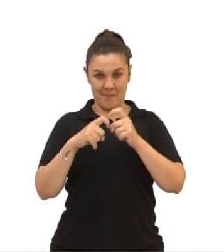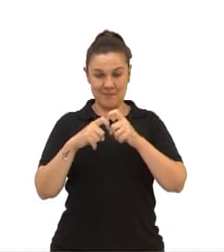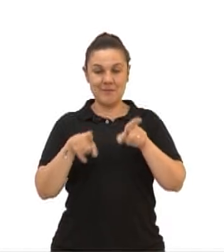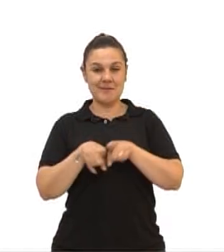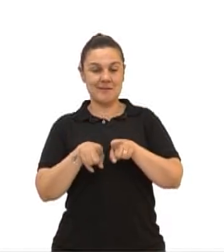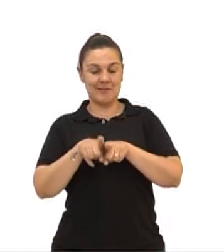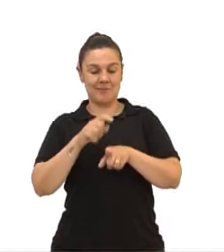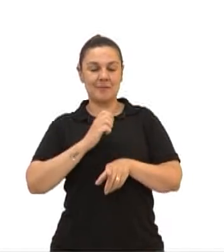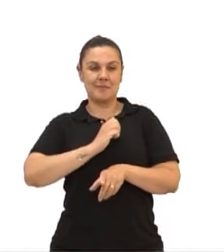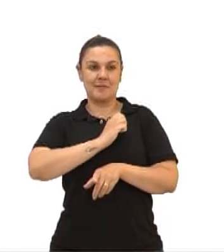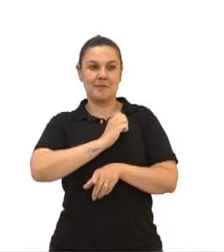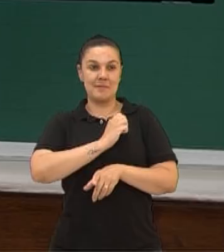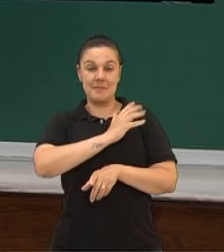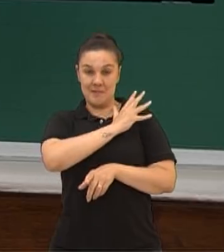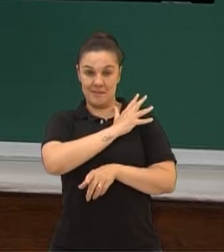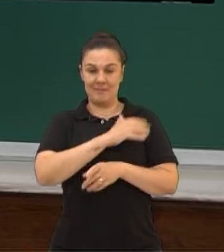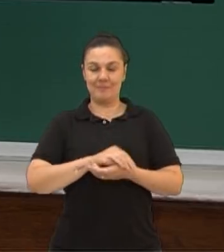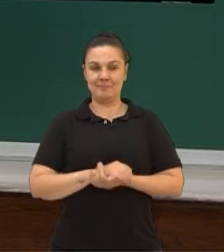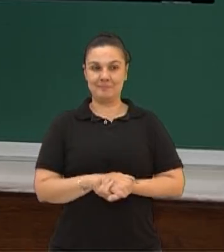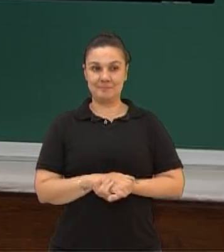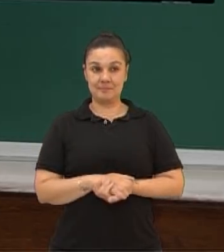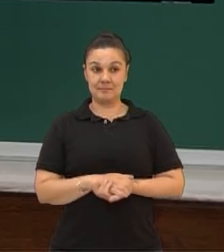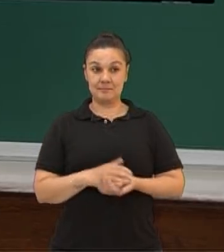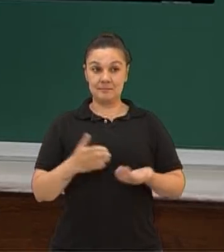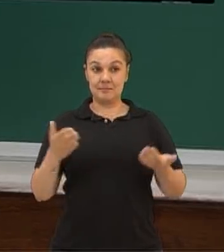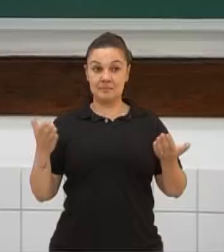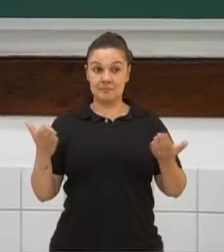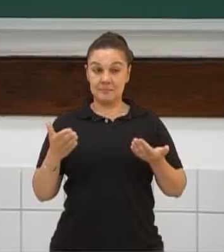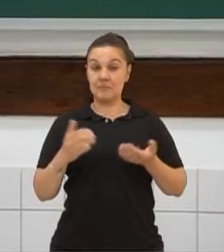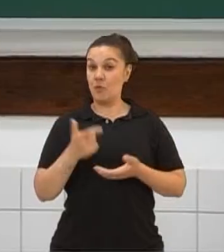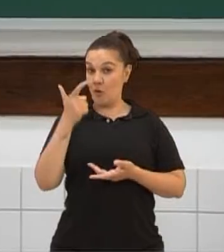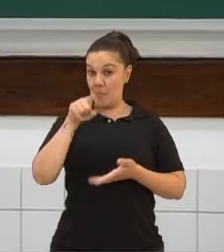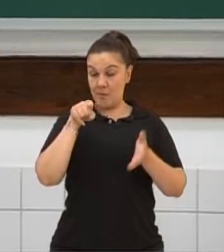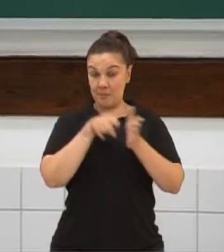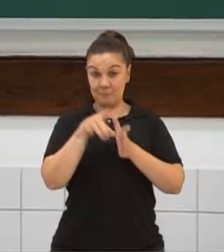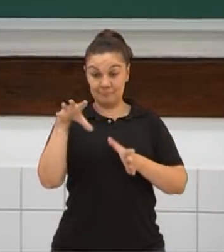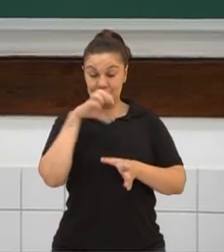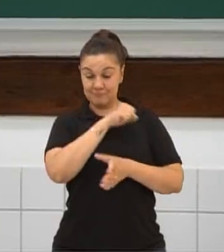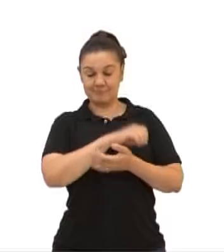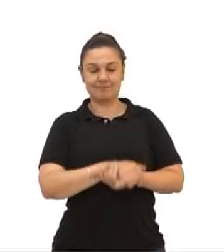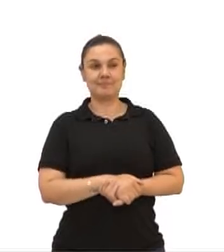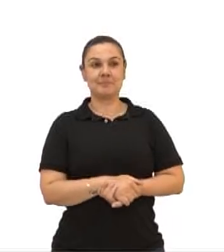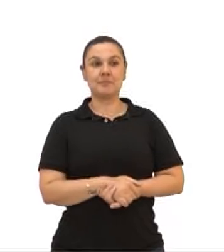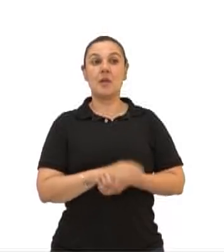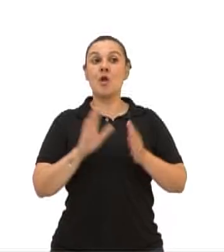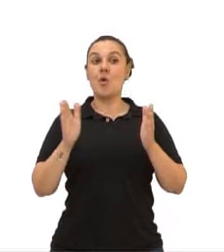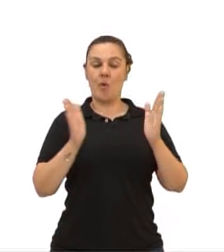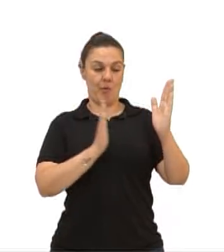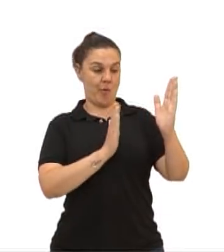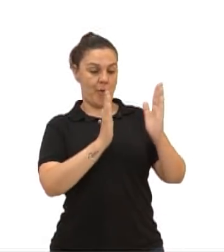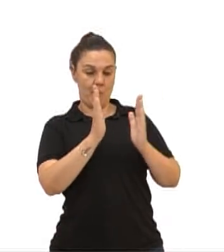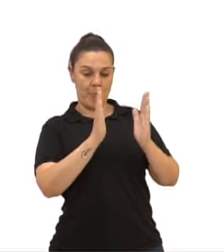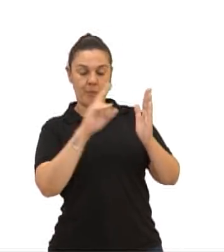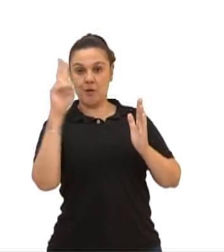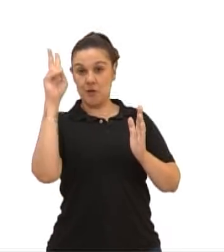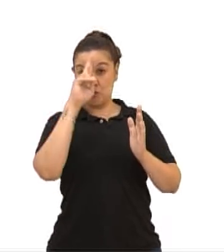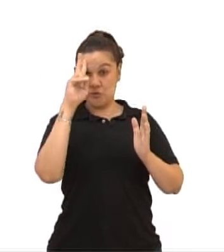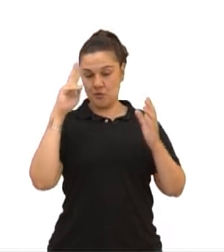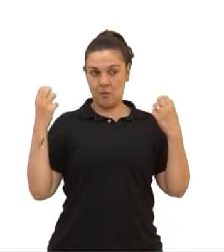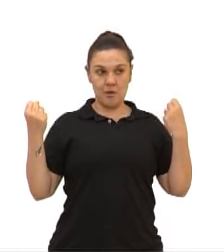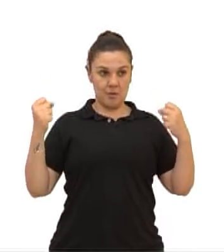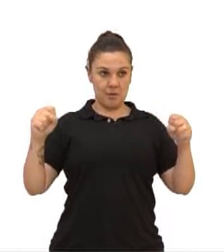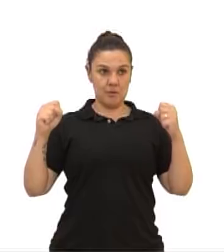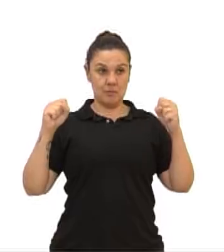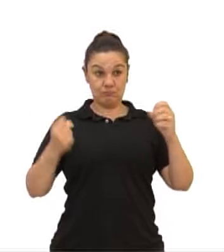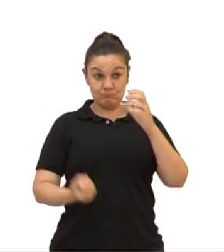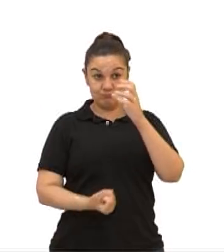instituições médica e militar. Vamos lá, mais um quiz. Em qual período da história da educação física